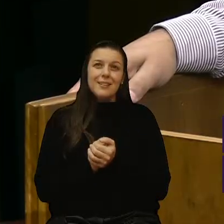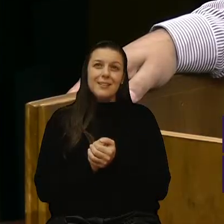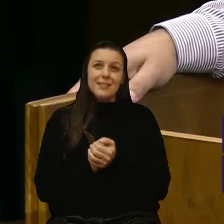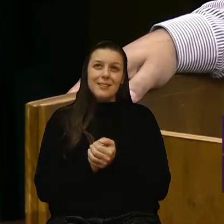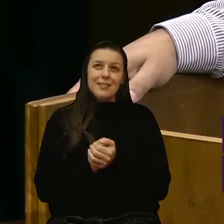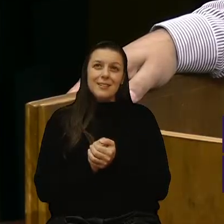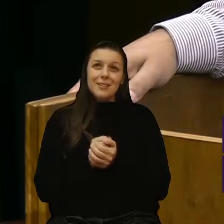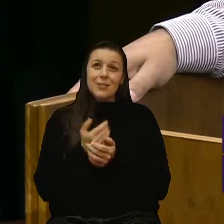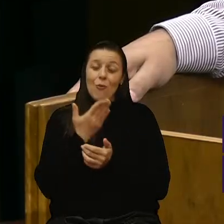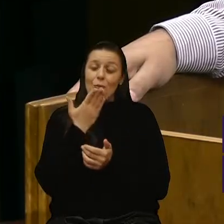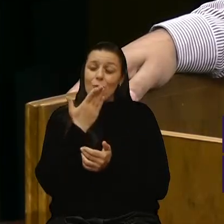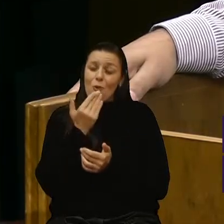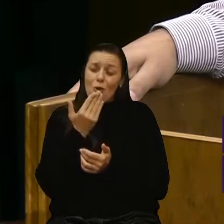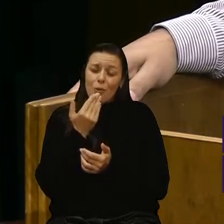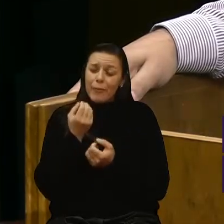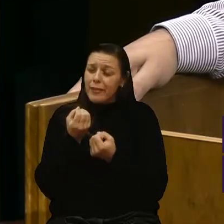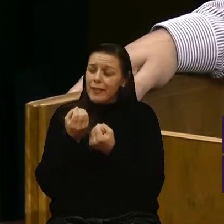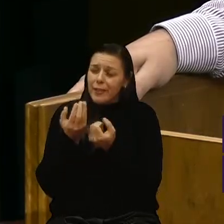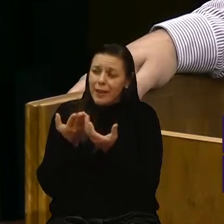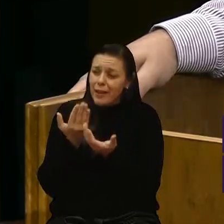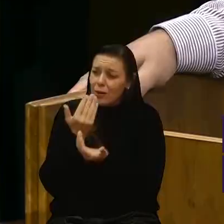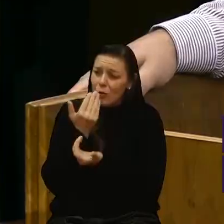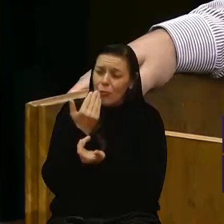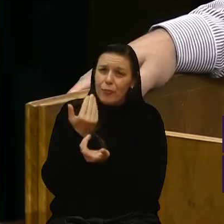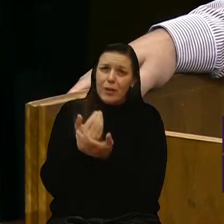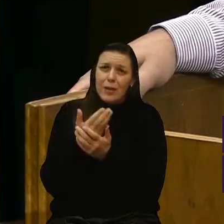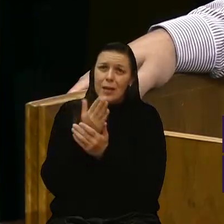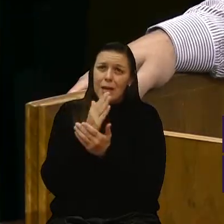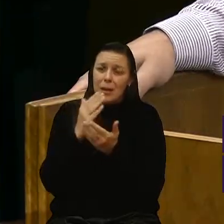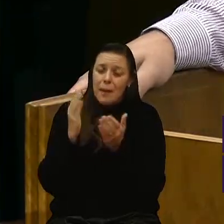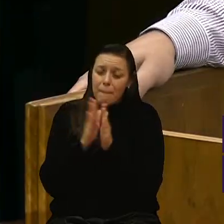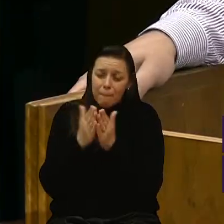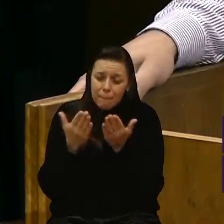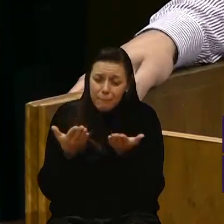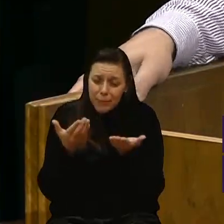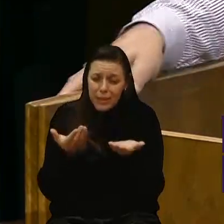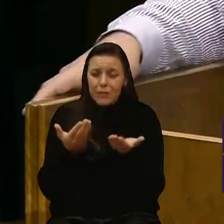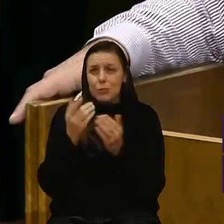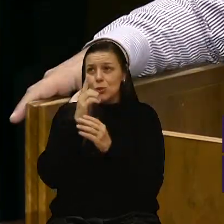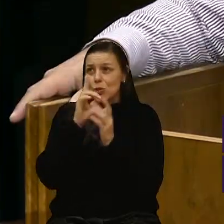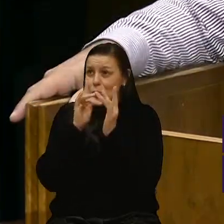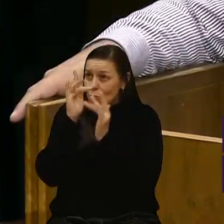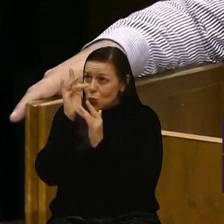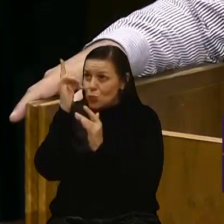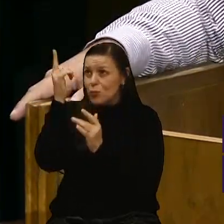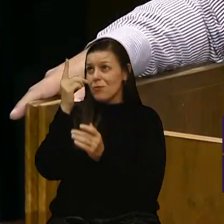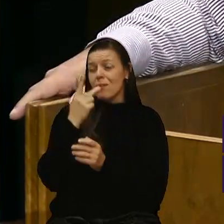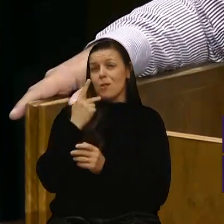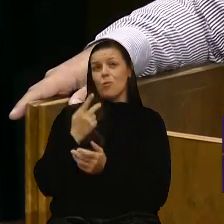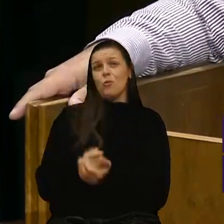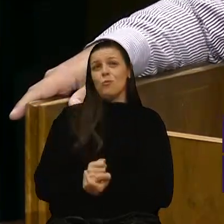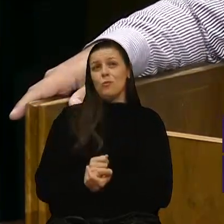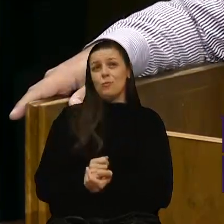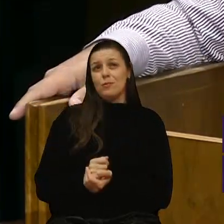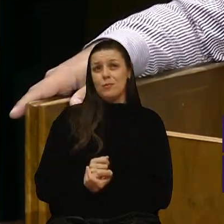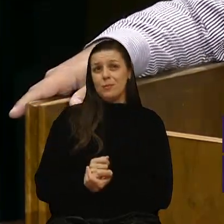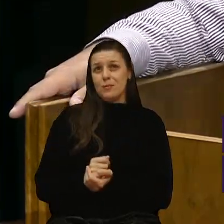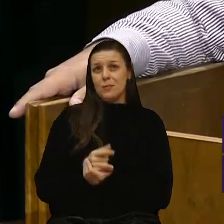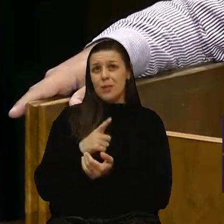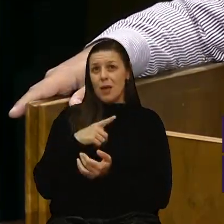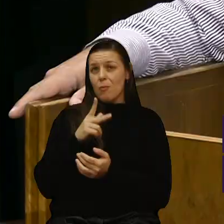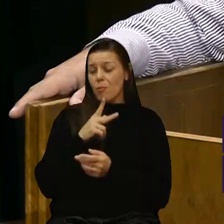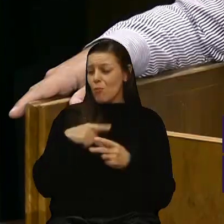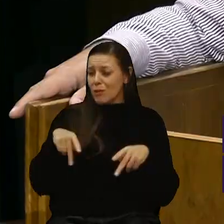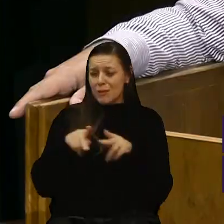tiveste fomes e me deste de comer. É bíblico, foi Jesus que disse isso. Imagina, e se conclamou a população a não